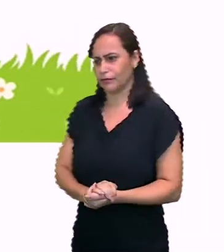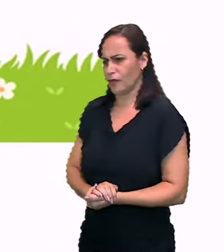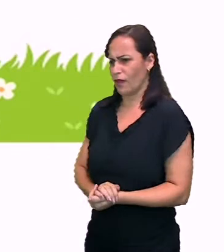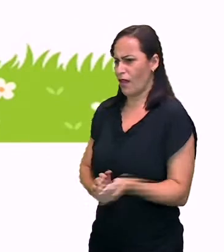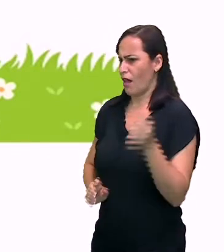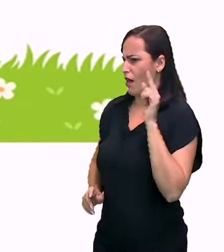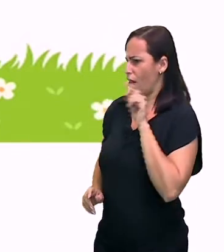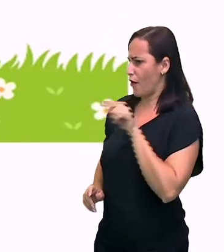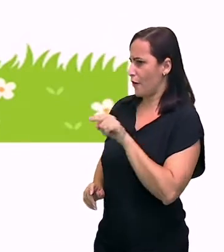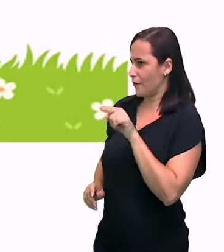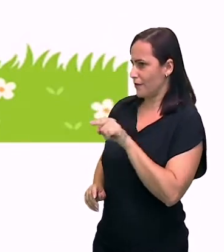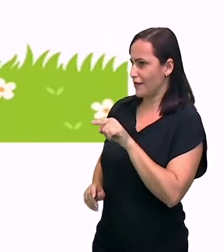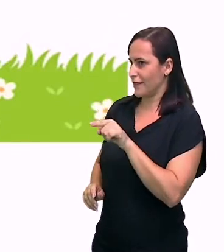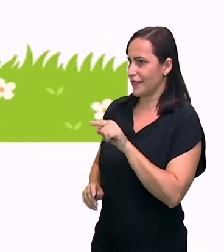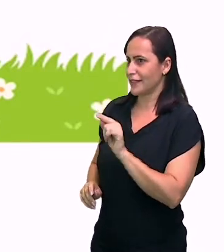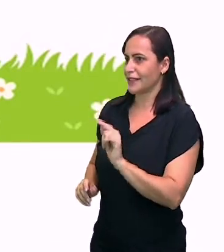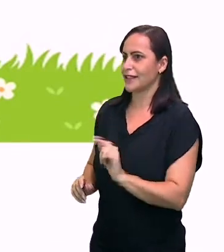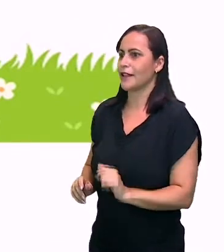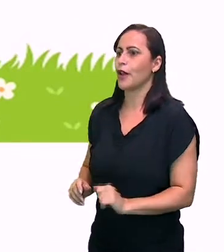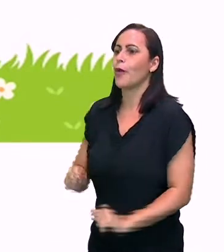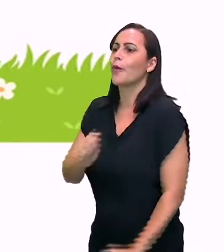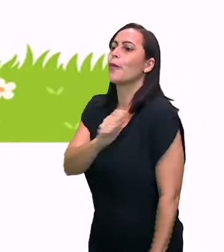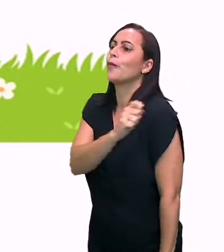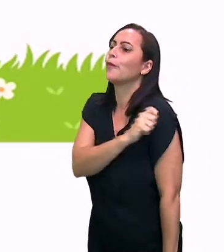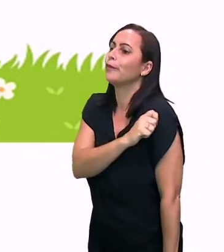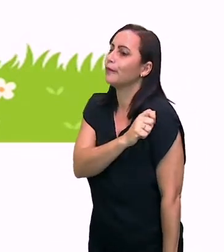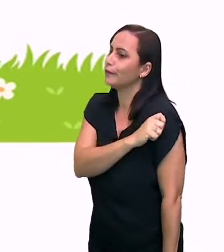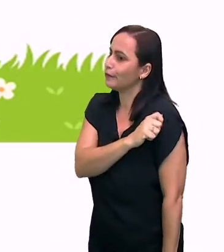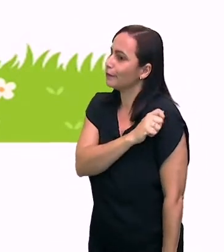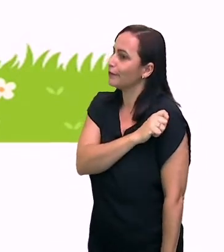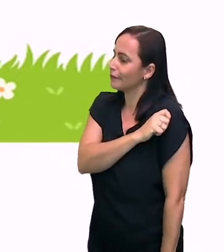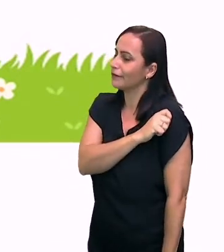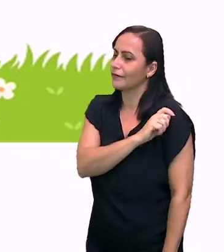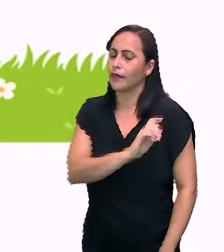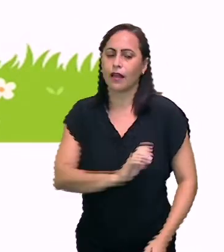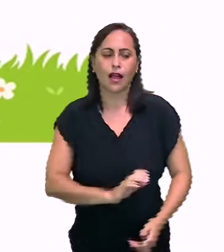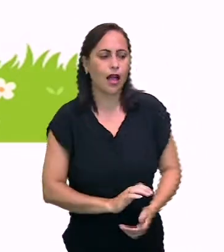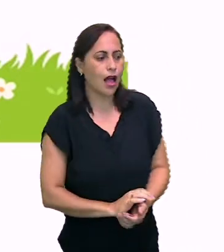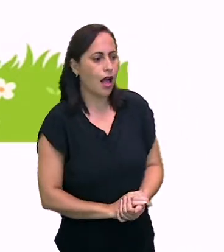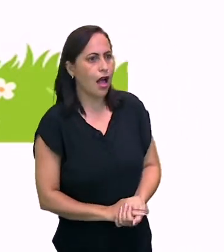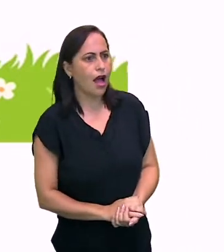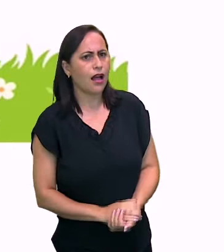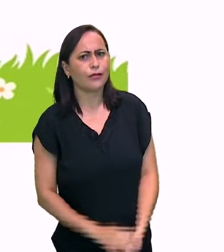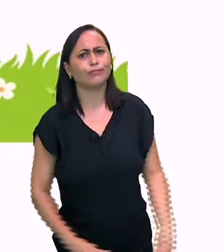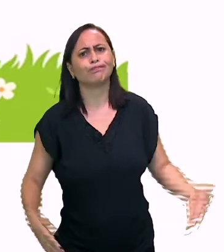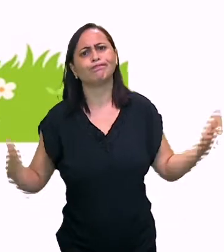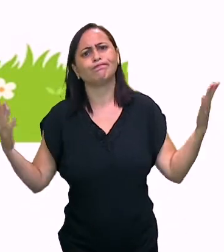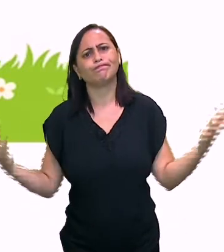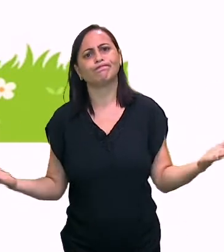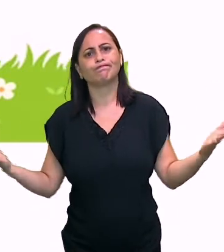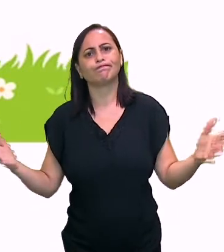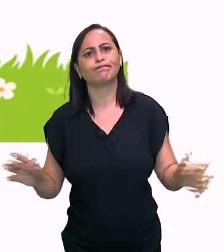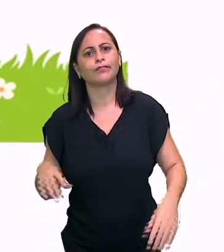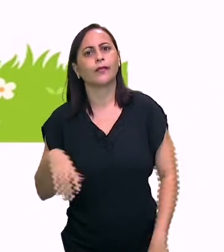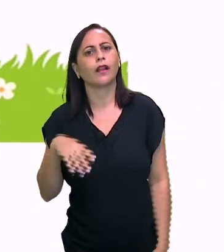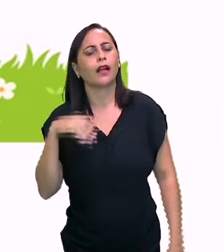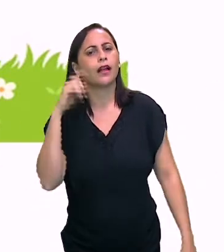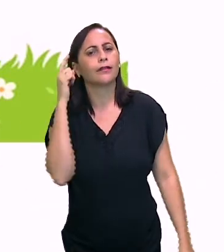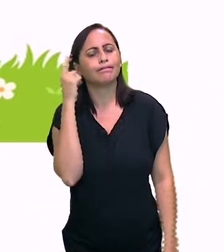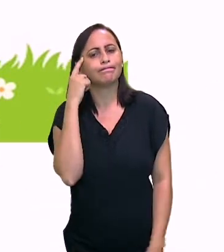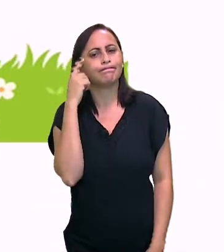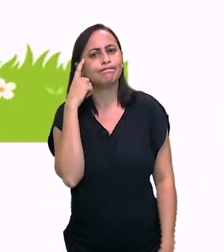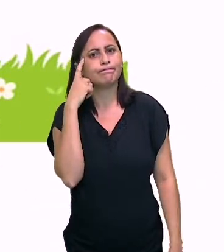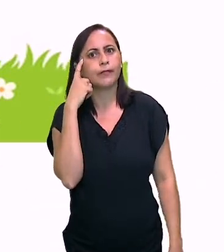Você é um aluno, a professora respondeu. Está vendo? O Pedro